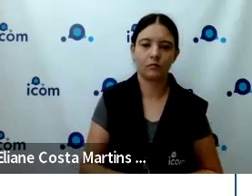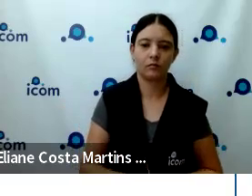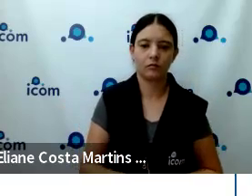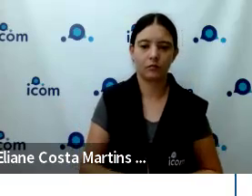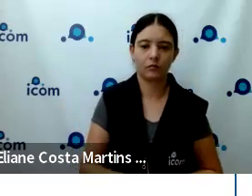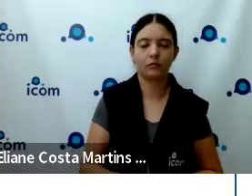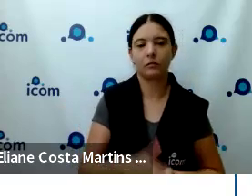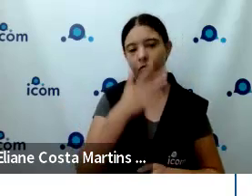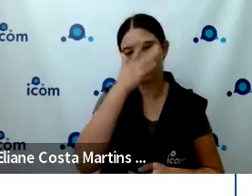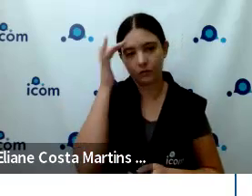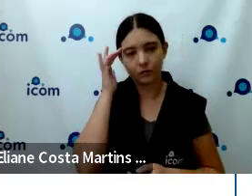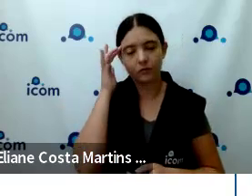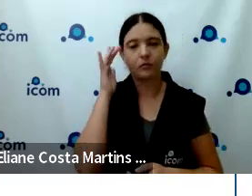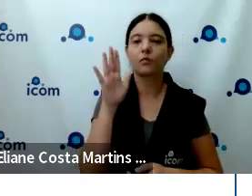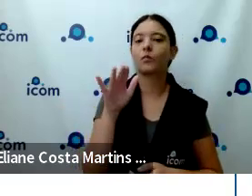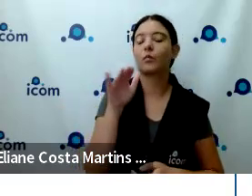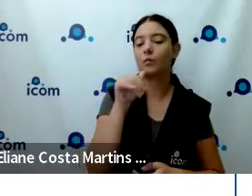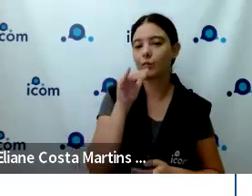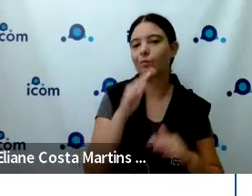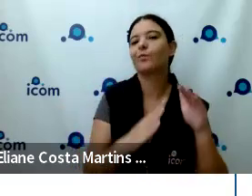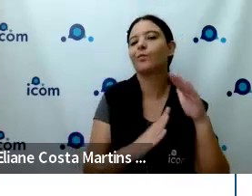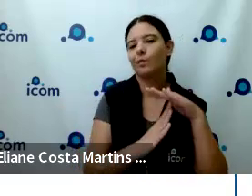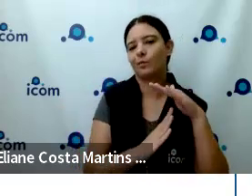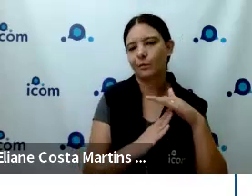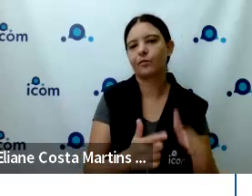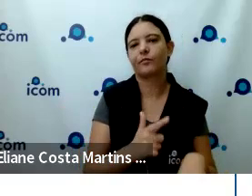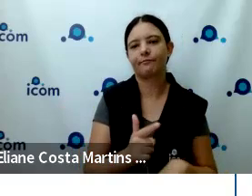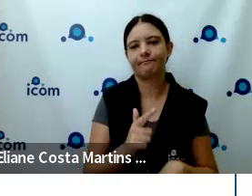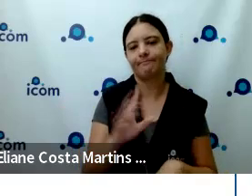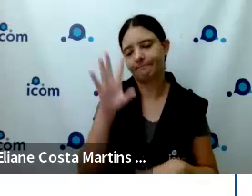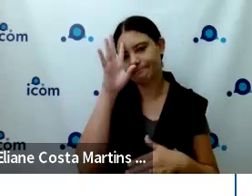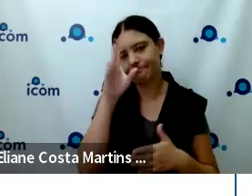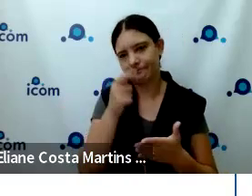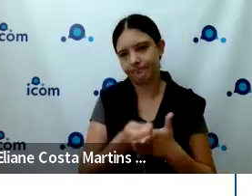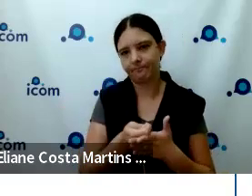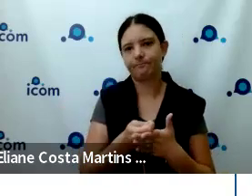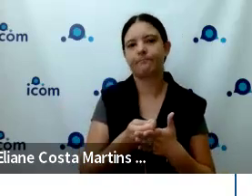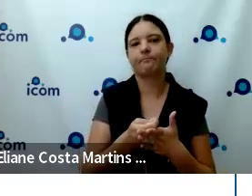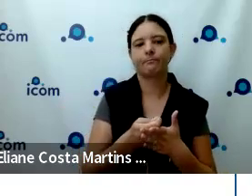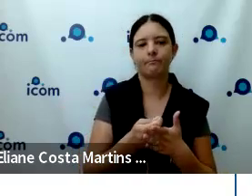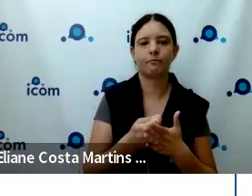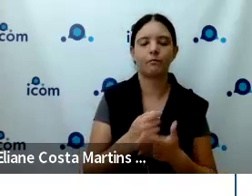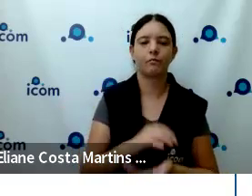Esses funcionários têm limite para a decisão sobre o recurso.